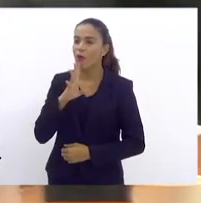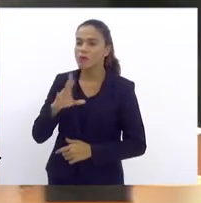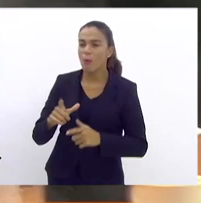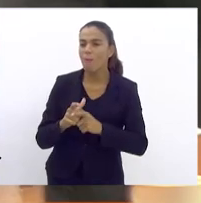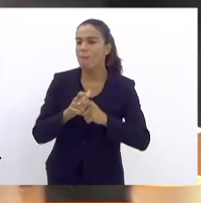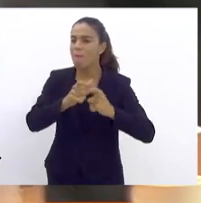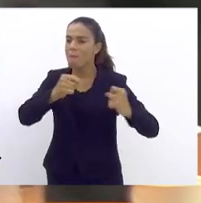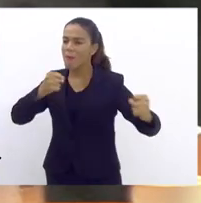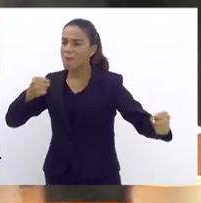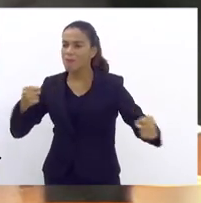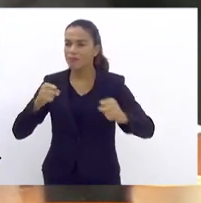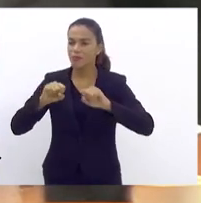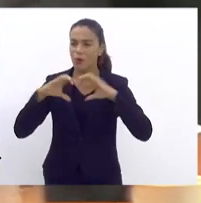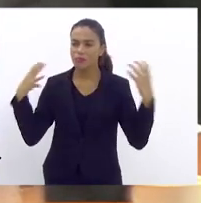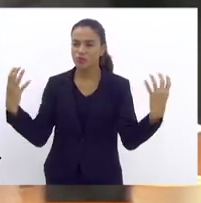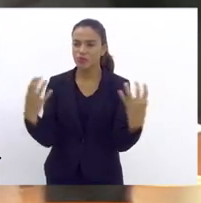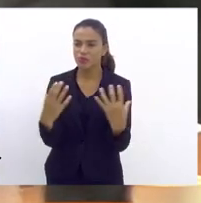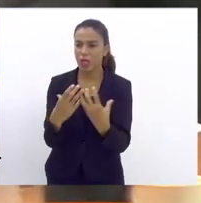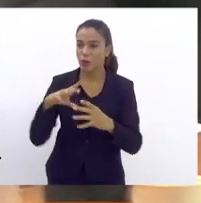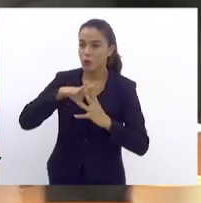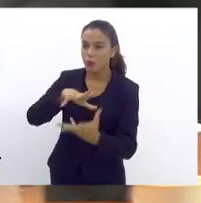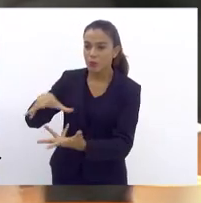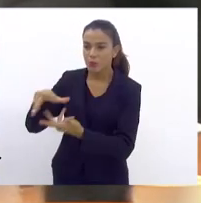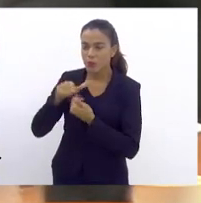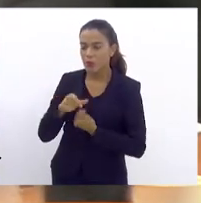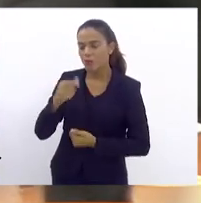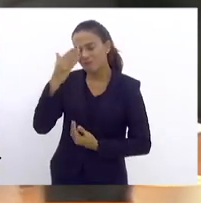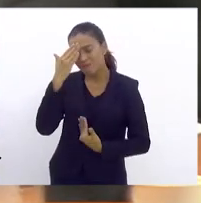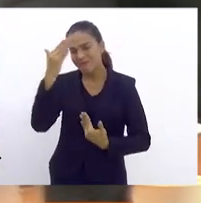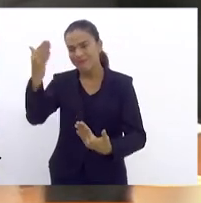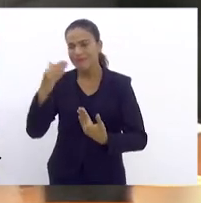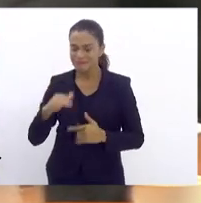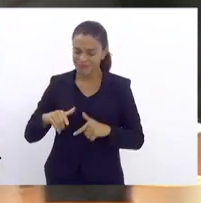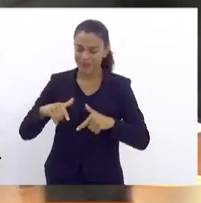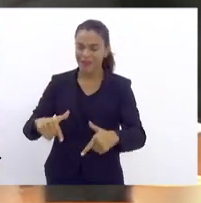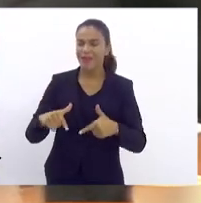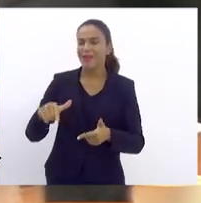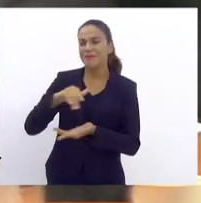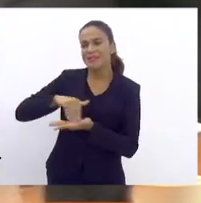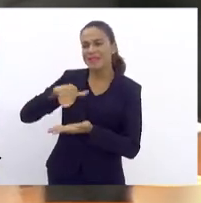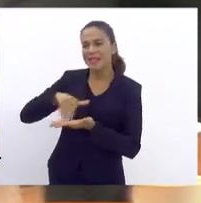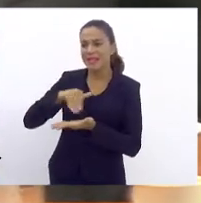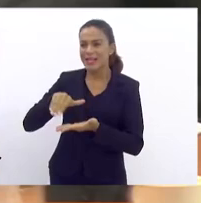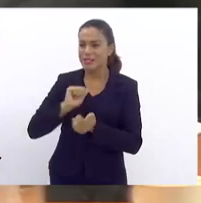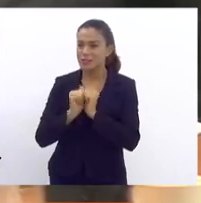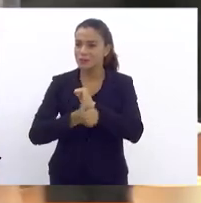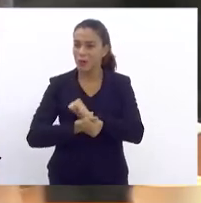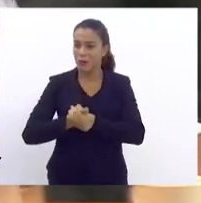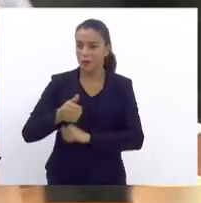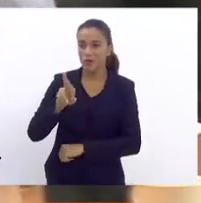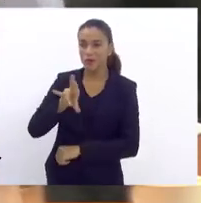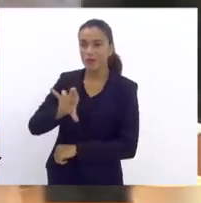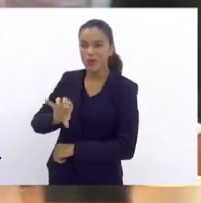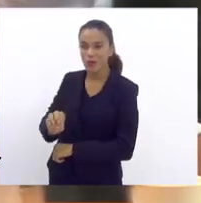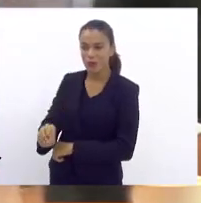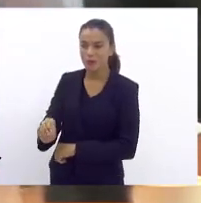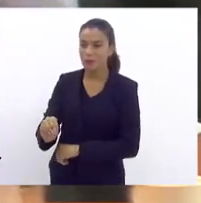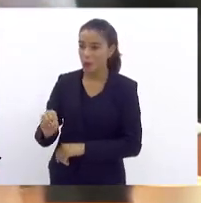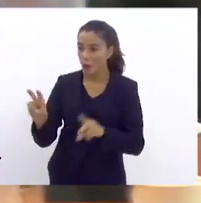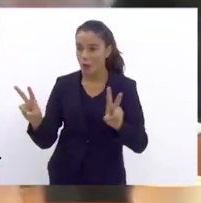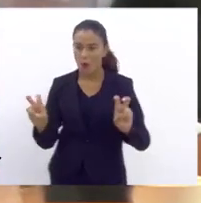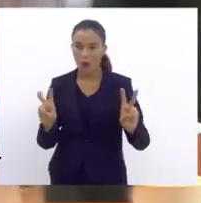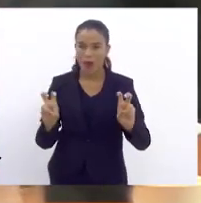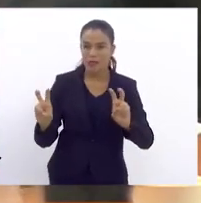parabéns por essa iniciativa da Secretaria de Esporte do Estado do Rio de Janeiro isso o assunto Está